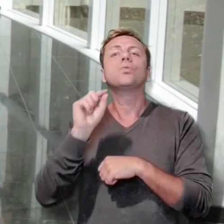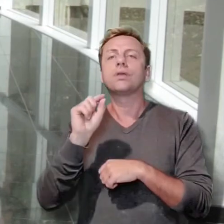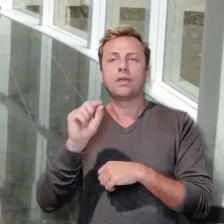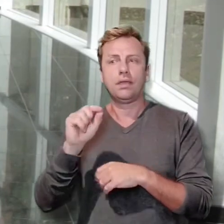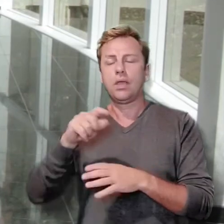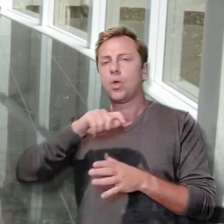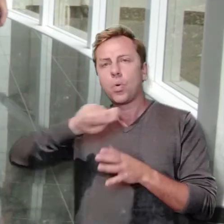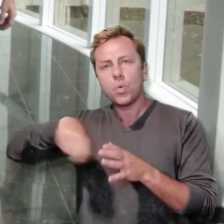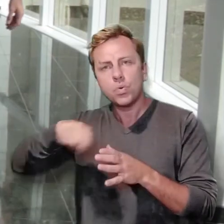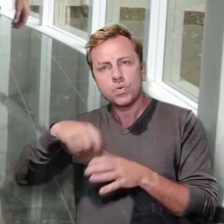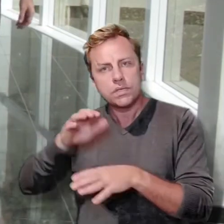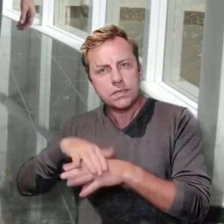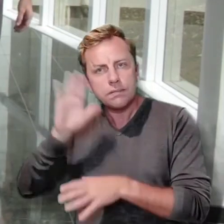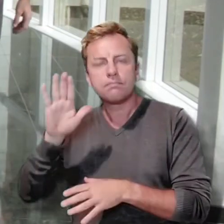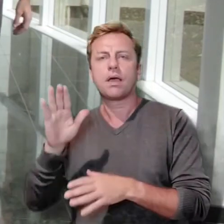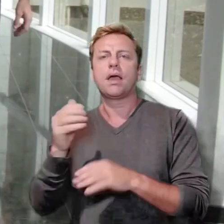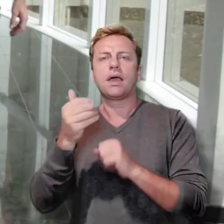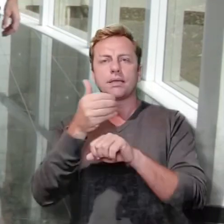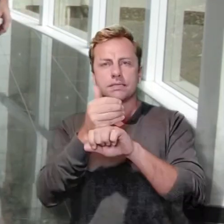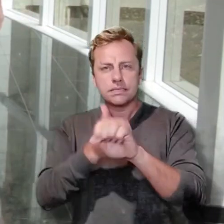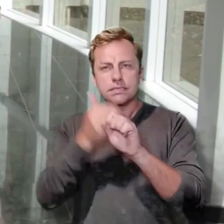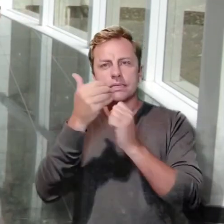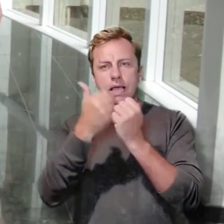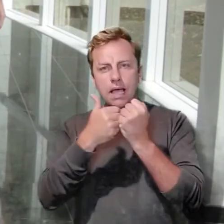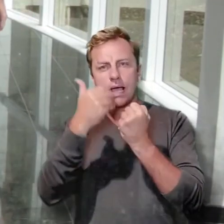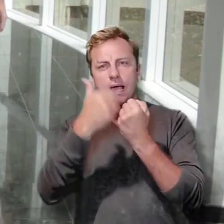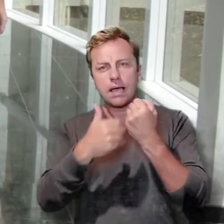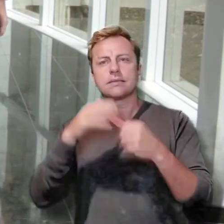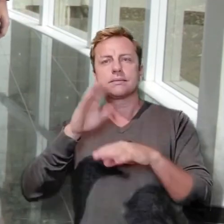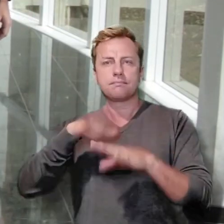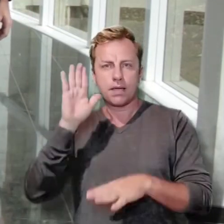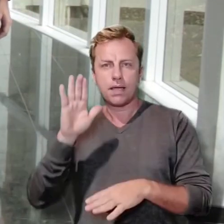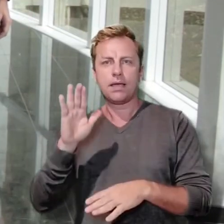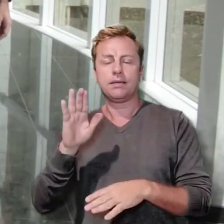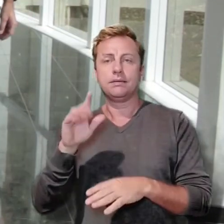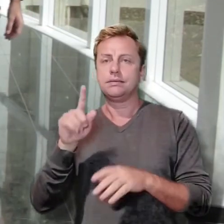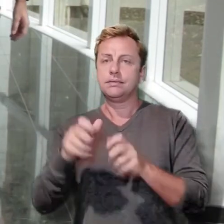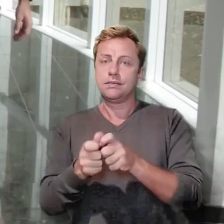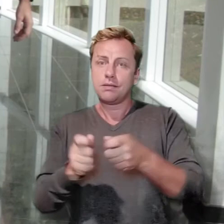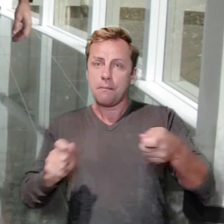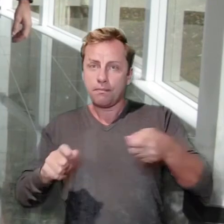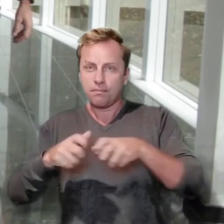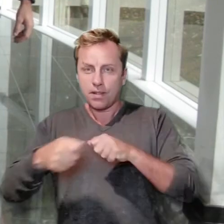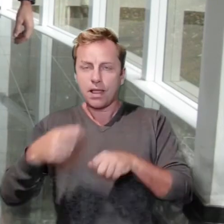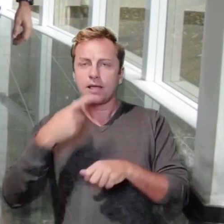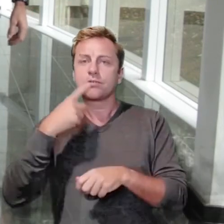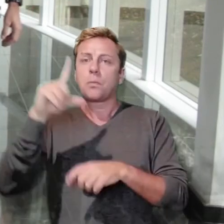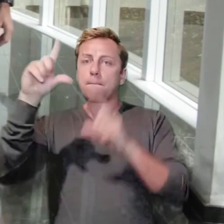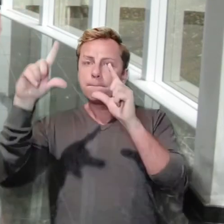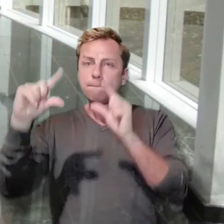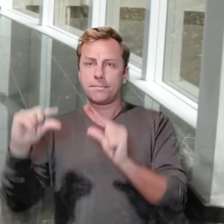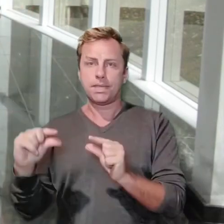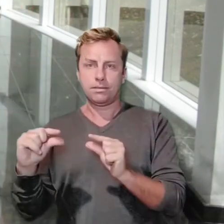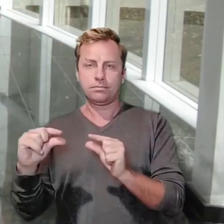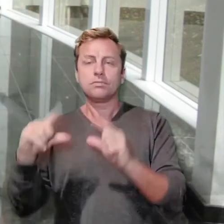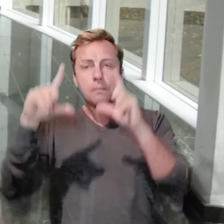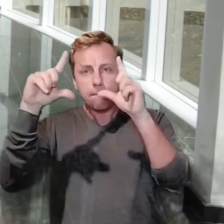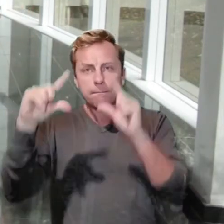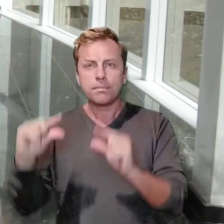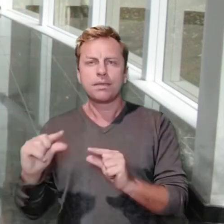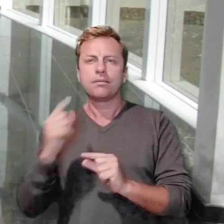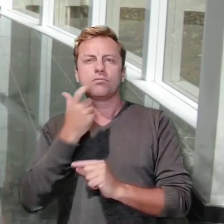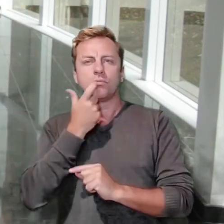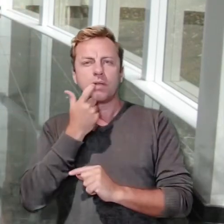quê? Cozinhe mais, descasque mais e desembale menos. Menos